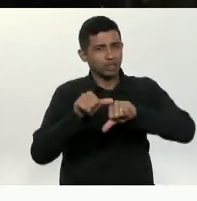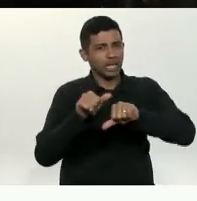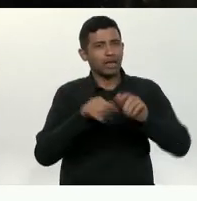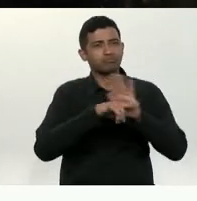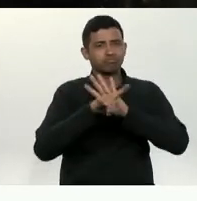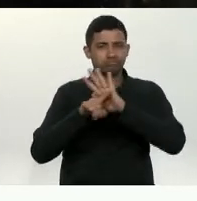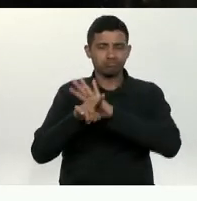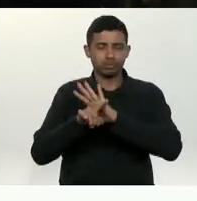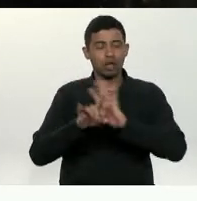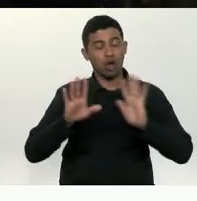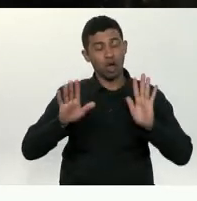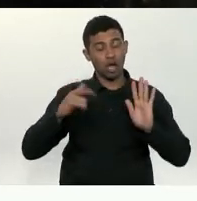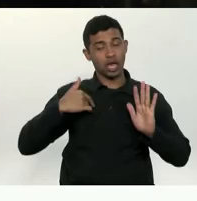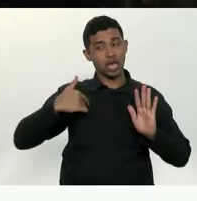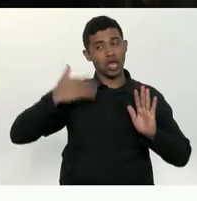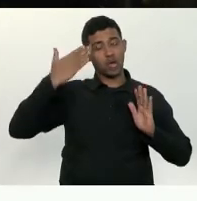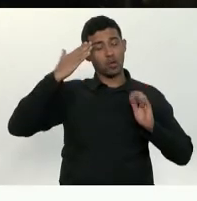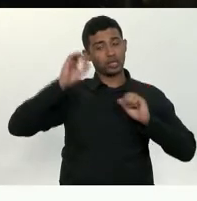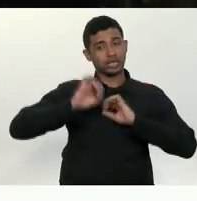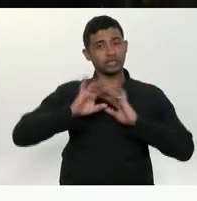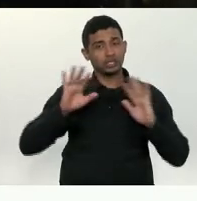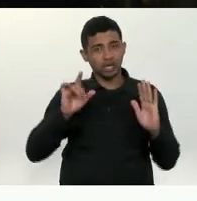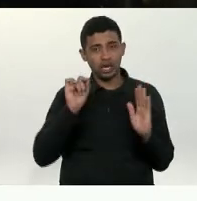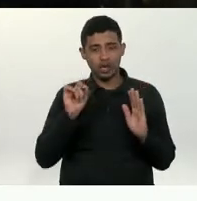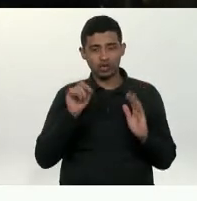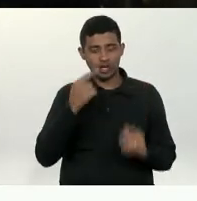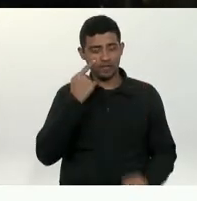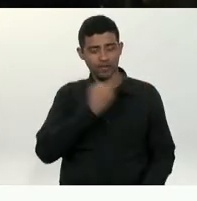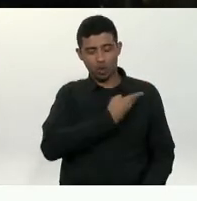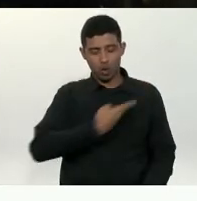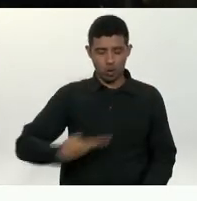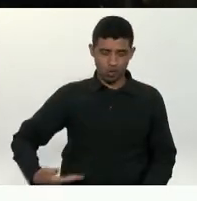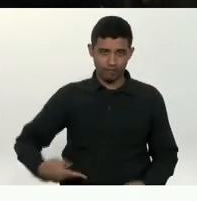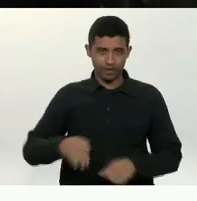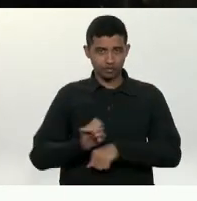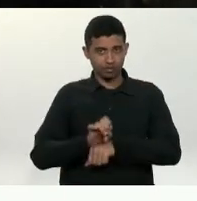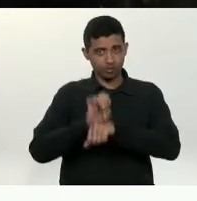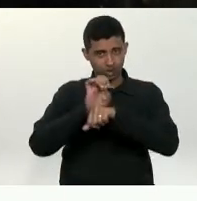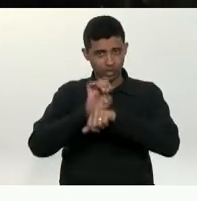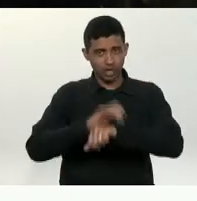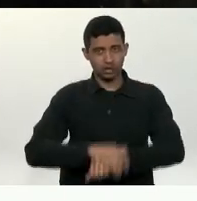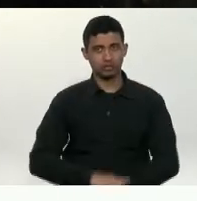Pelo que eu entendi, deputado Dionísio Lins, o governo do Estado, em relação